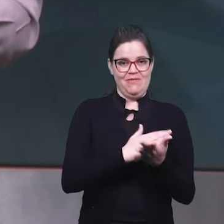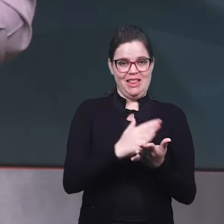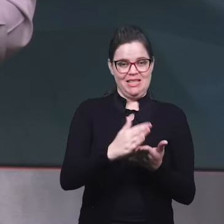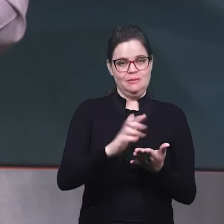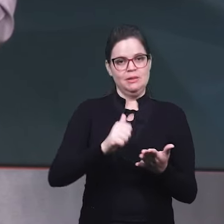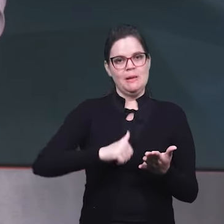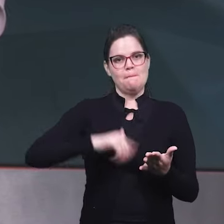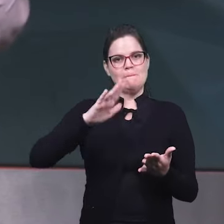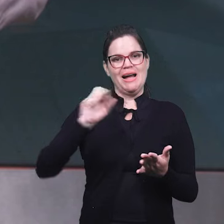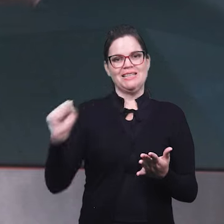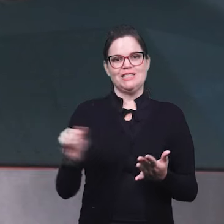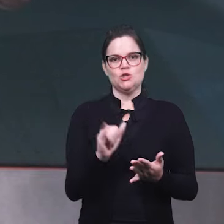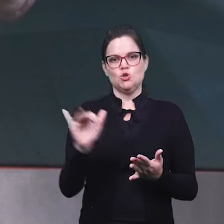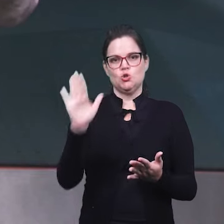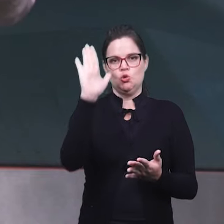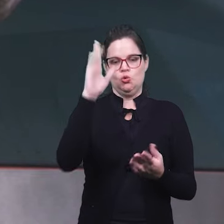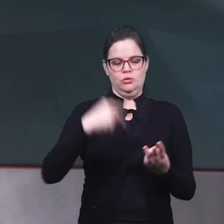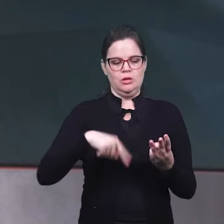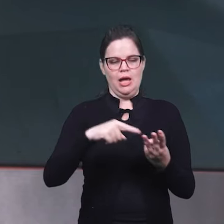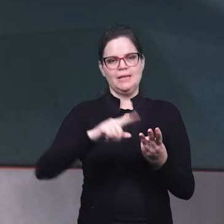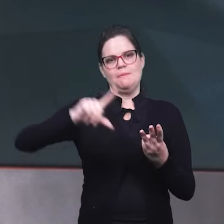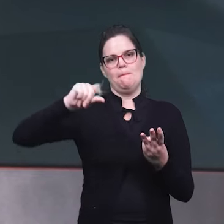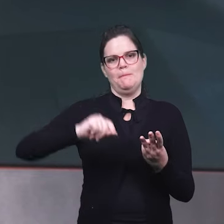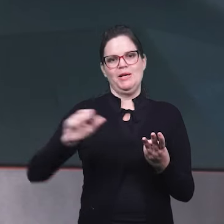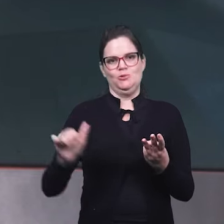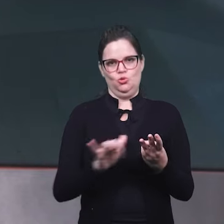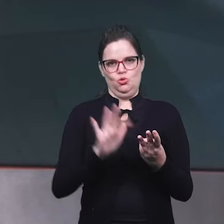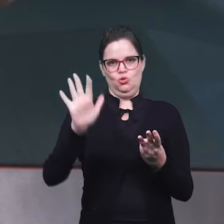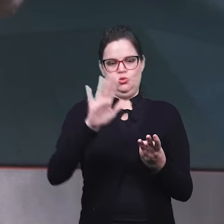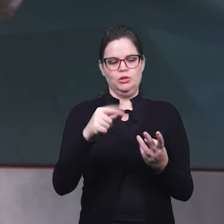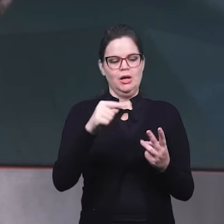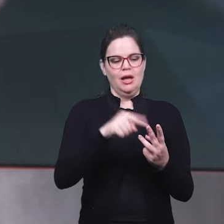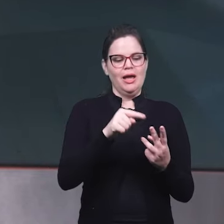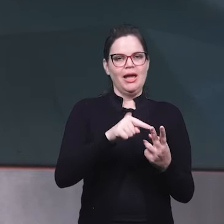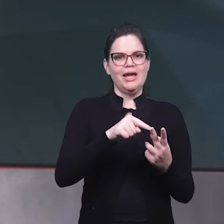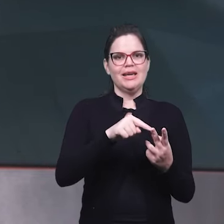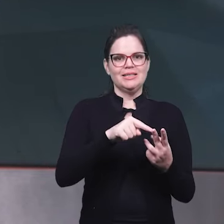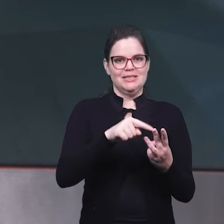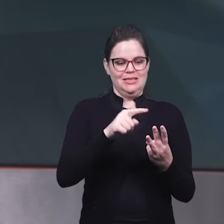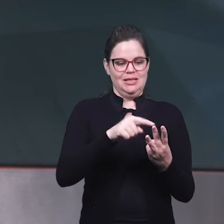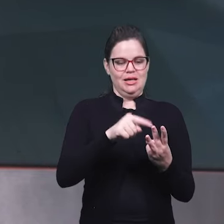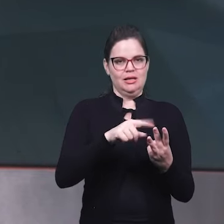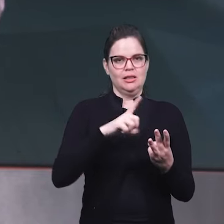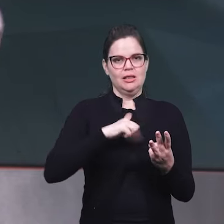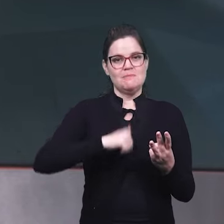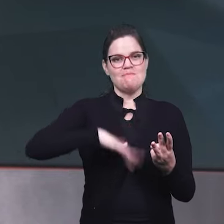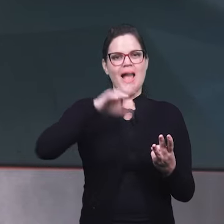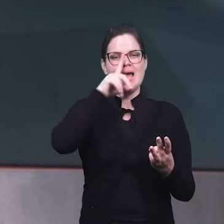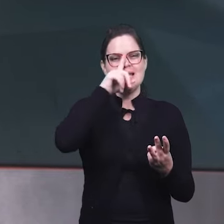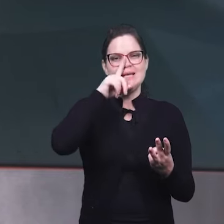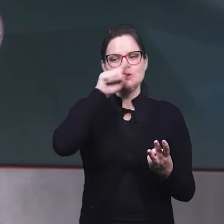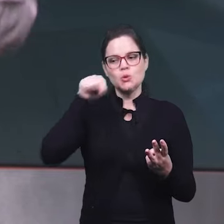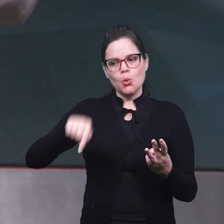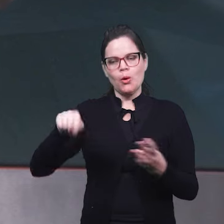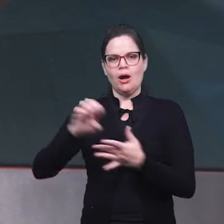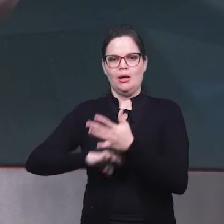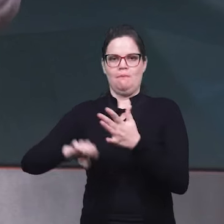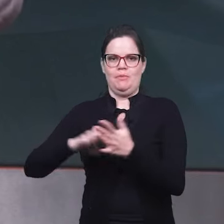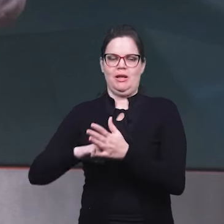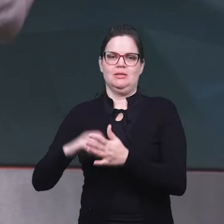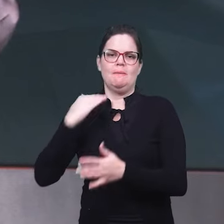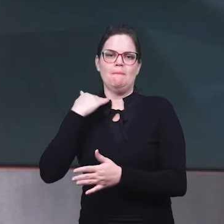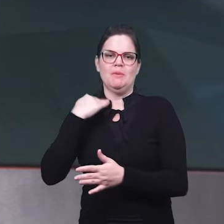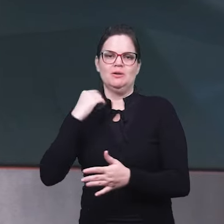Por quê? Porque o risco do financiador é menor no leasing do